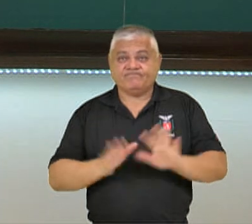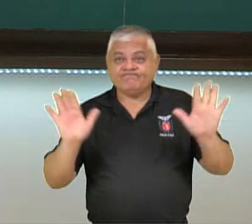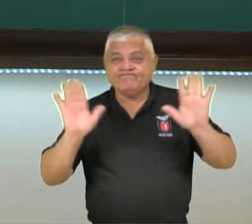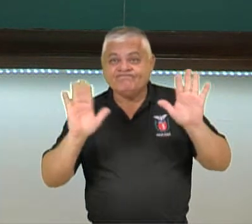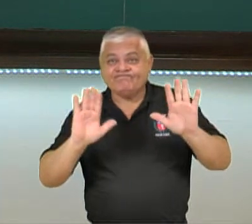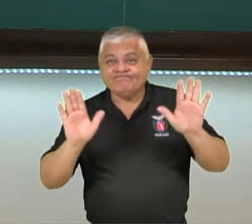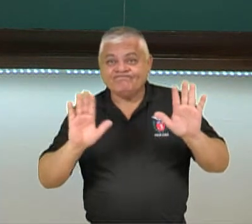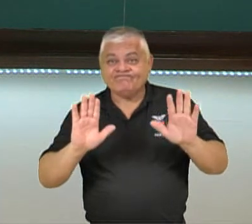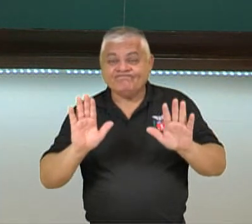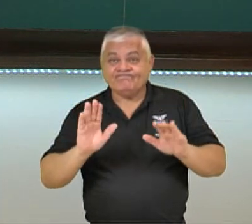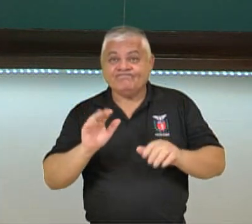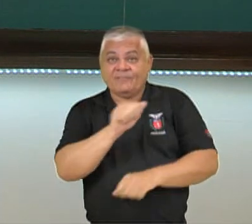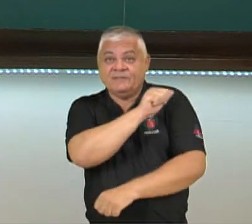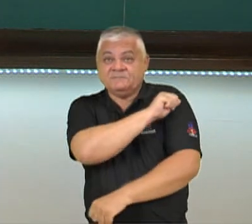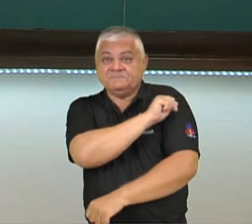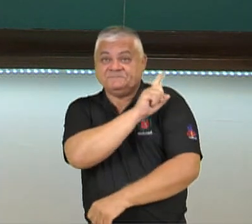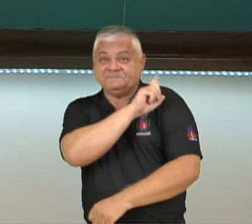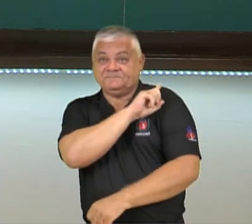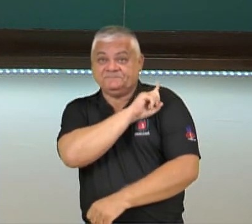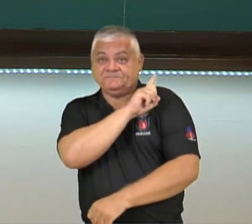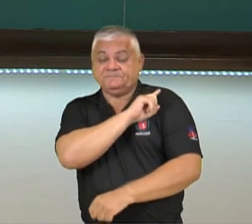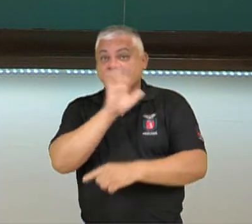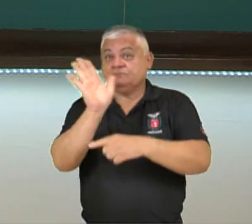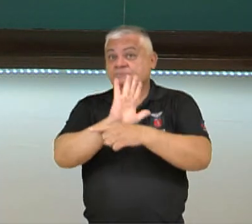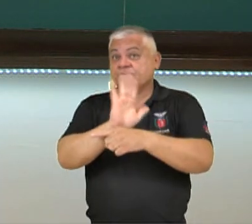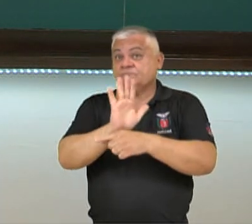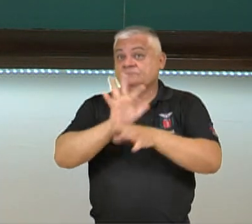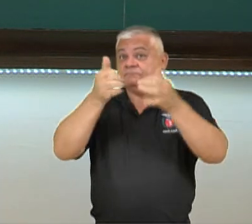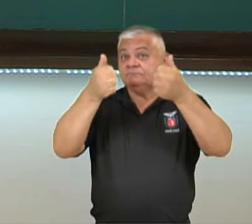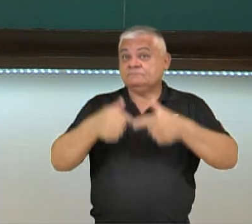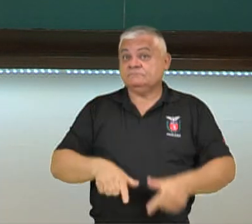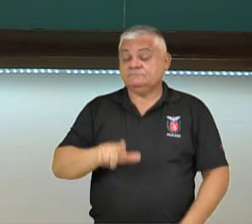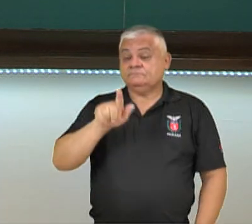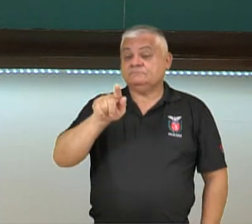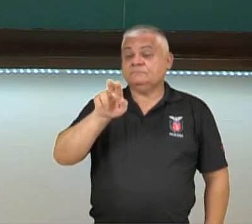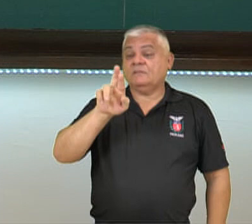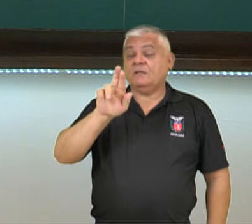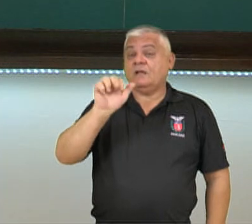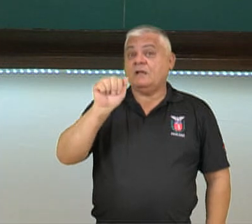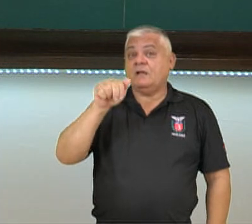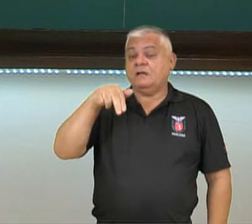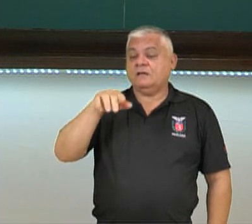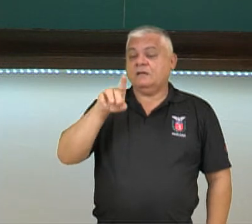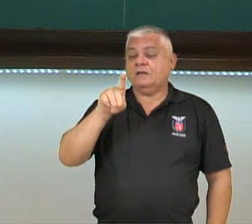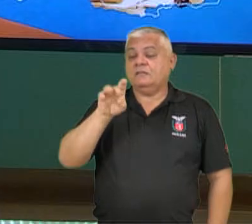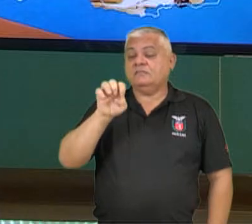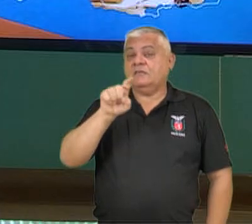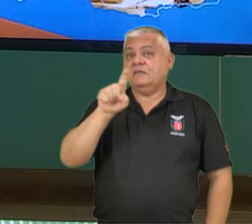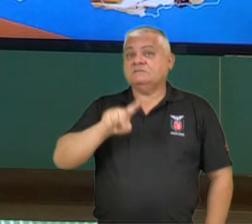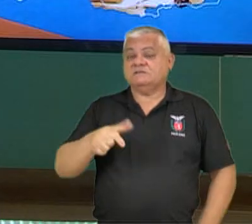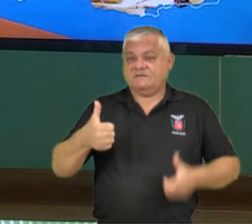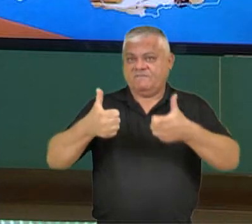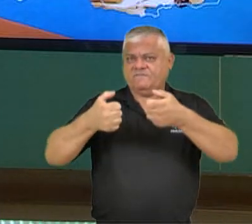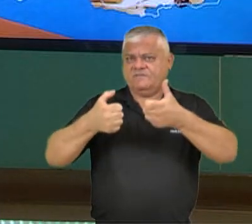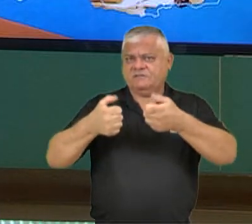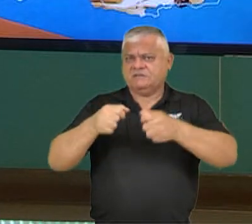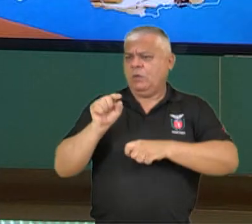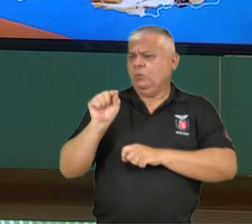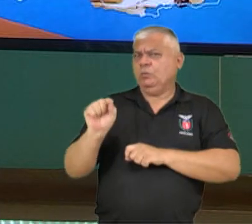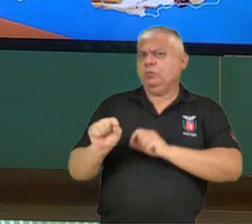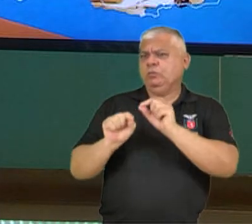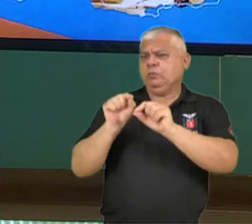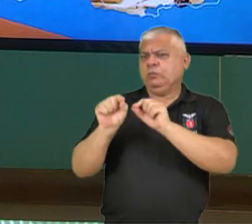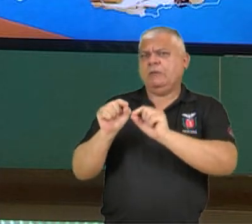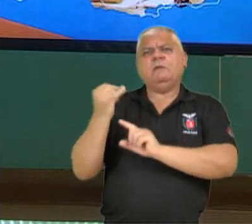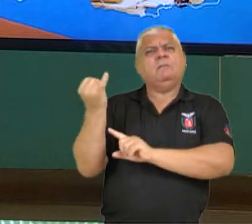Olá, estudantes da primeira série. Nesse vídeo vamos falar sobre grandezas físicas. Afinal, o que será grandeza física? Por que a